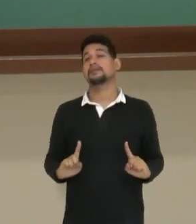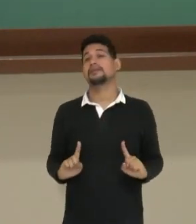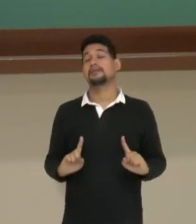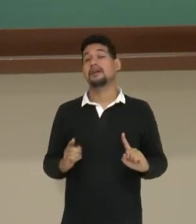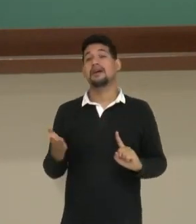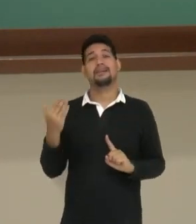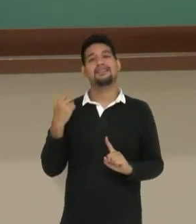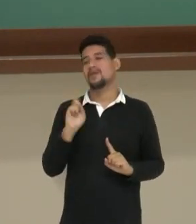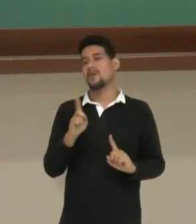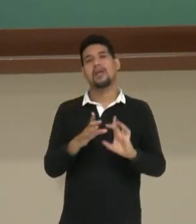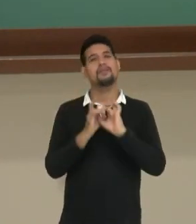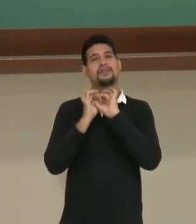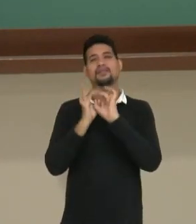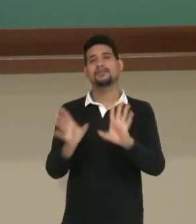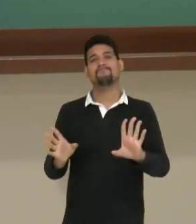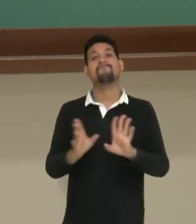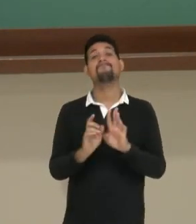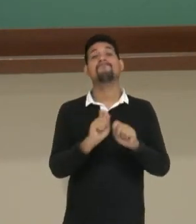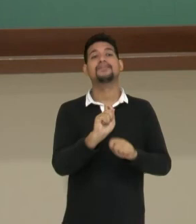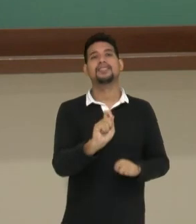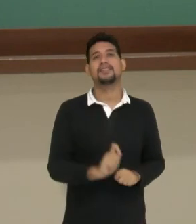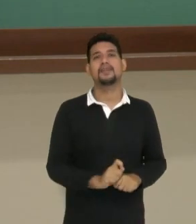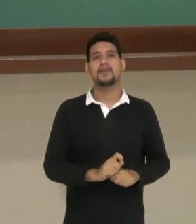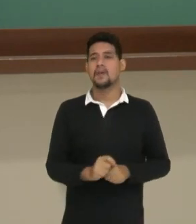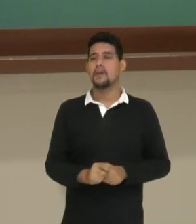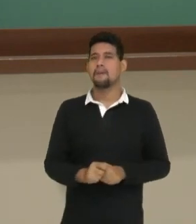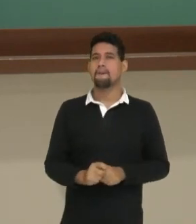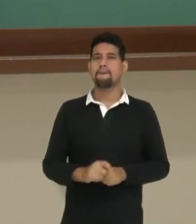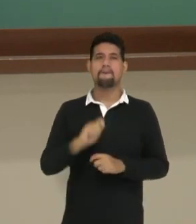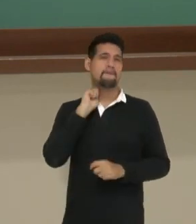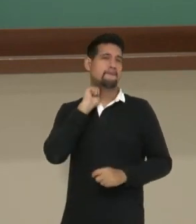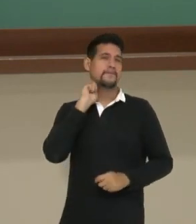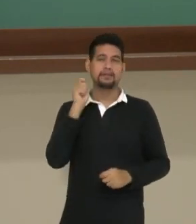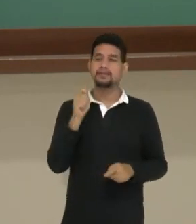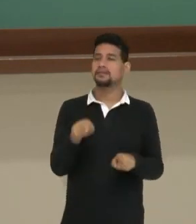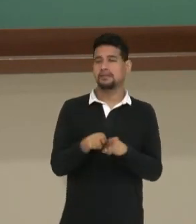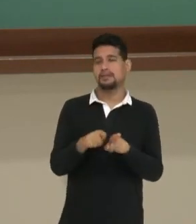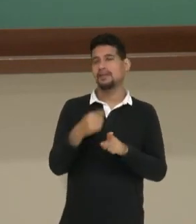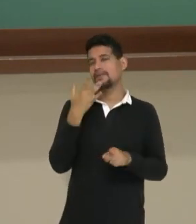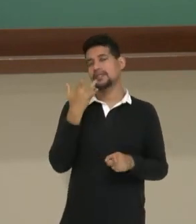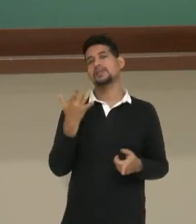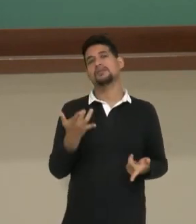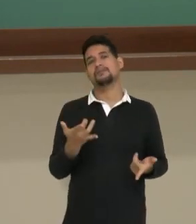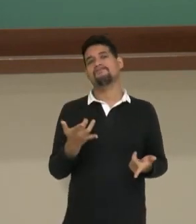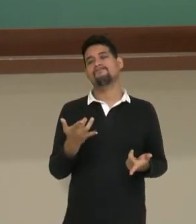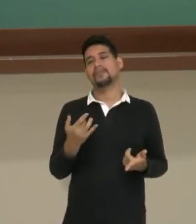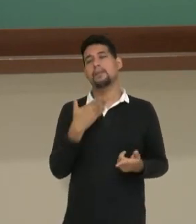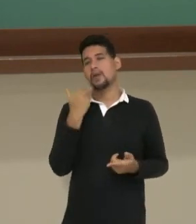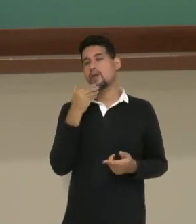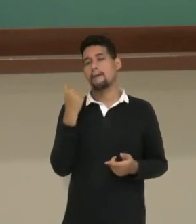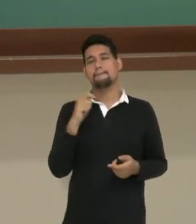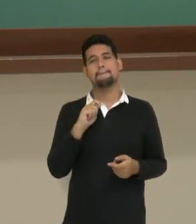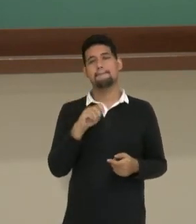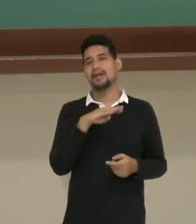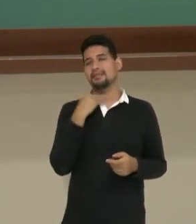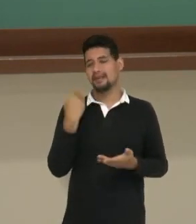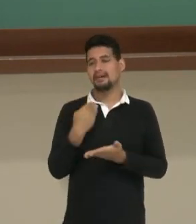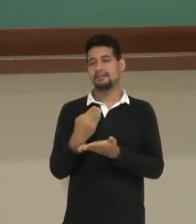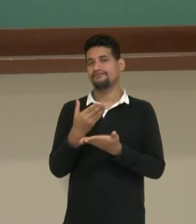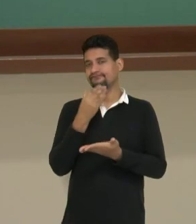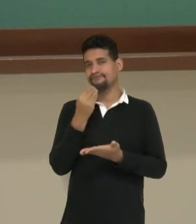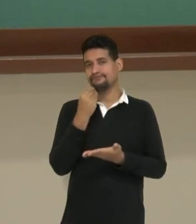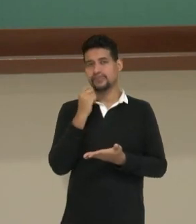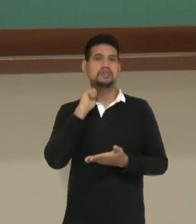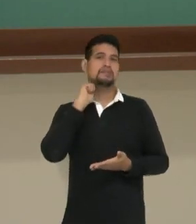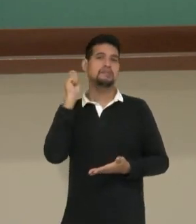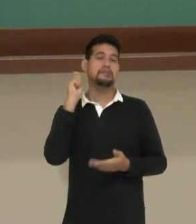libertar o Atahualpa, eles acabaram matando, né, o que facilitou o domínio, e depois, apesar da